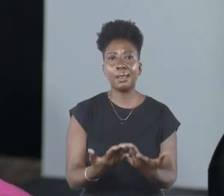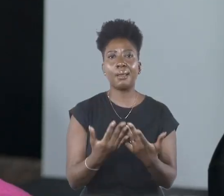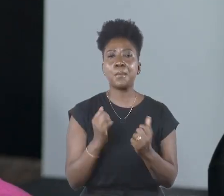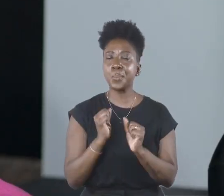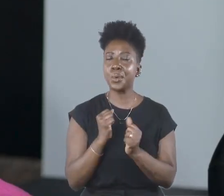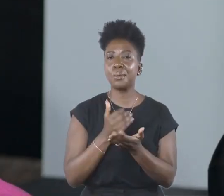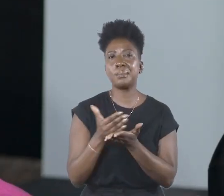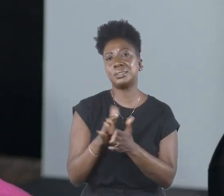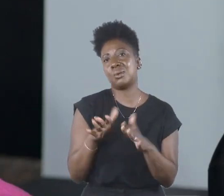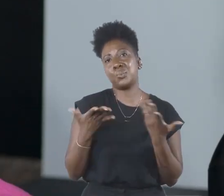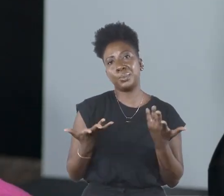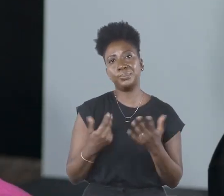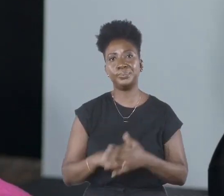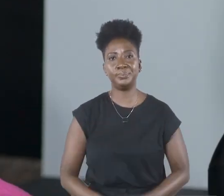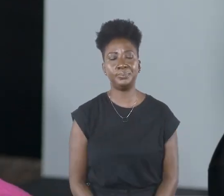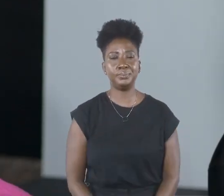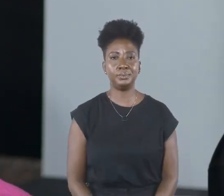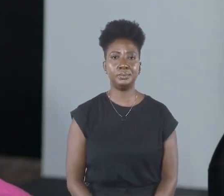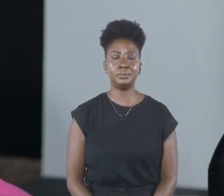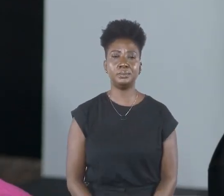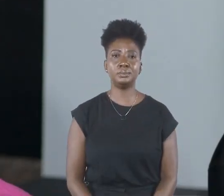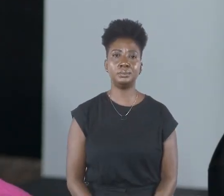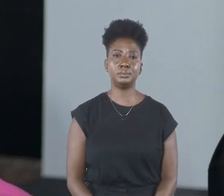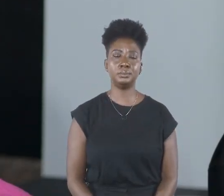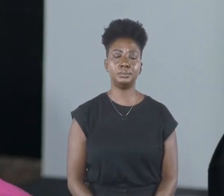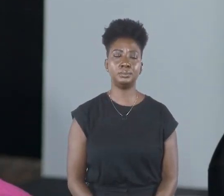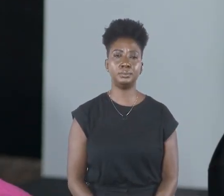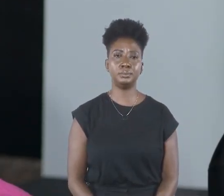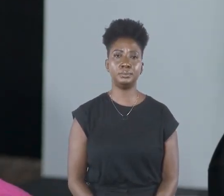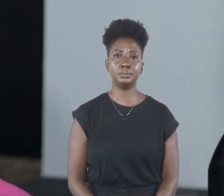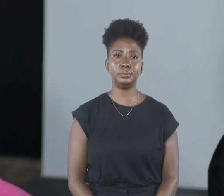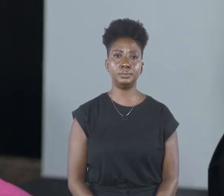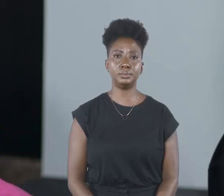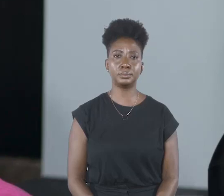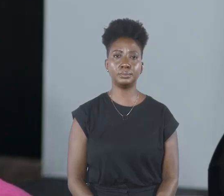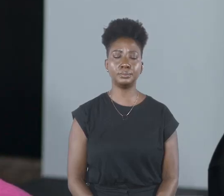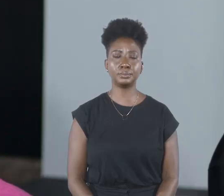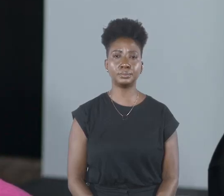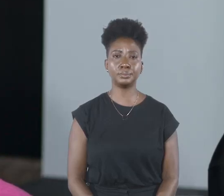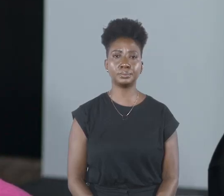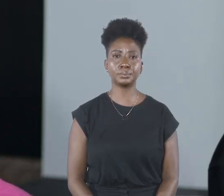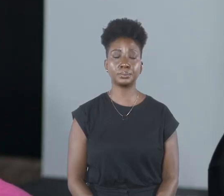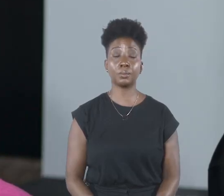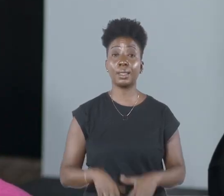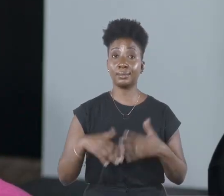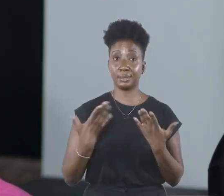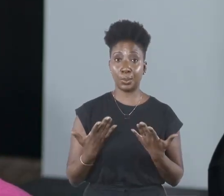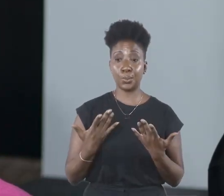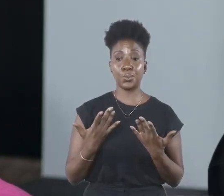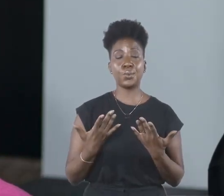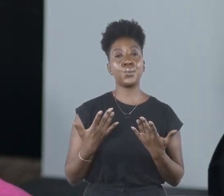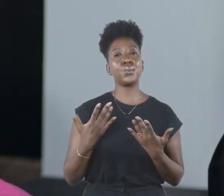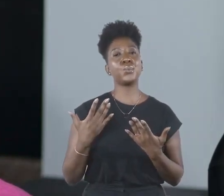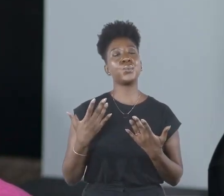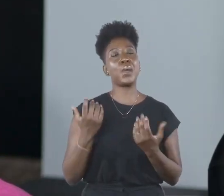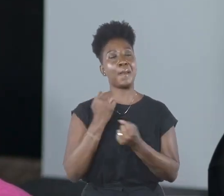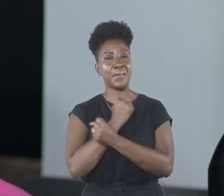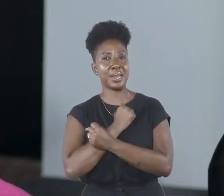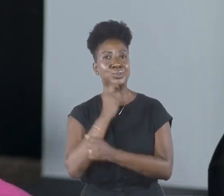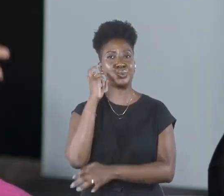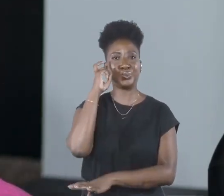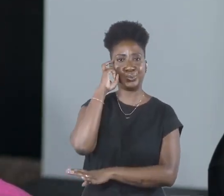vocês como as pessoas que estão nos assistindo agora podem ser voluntários, podem ser doadores, podem